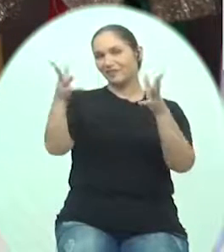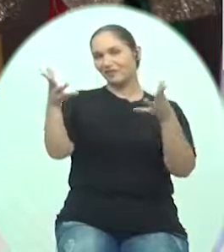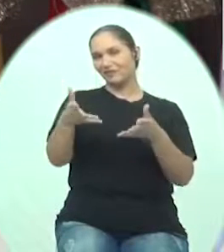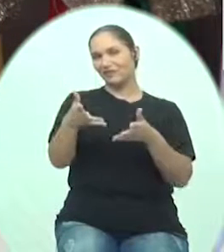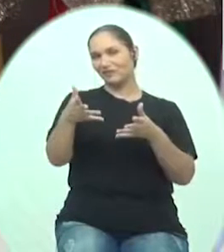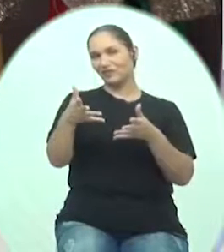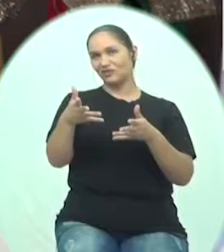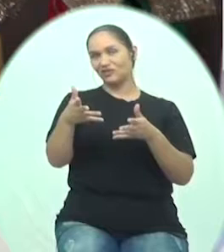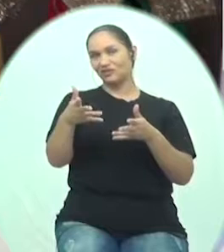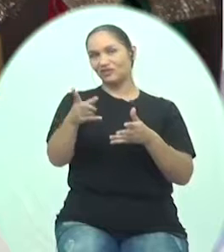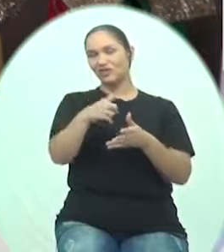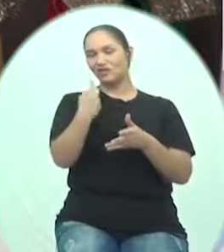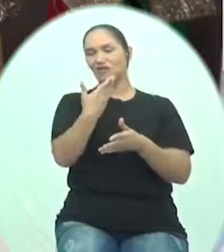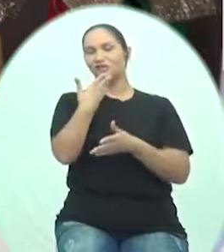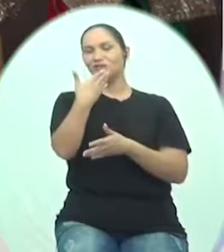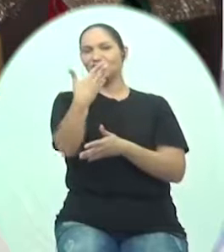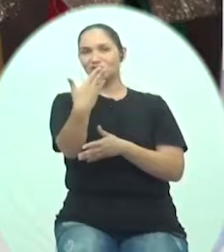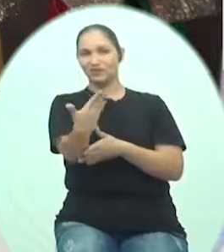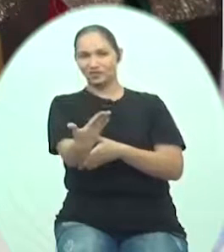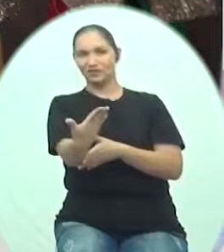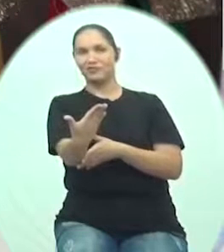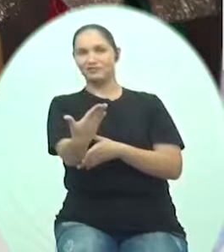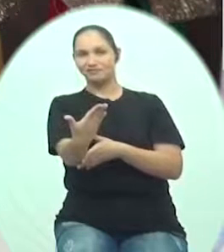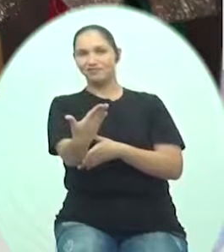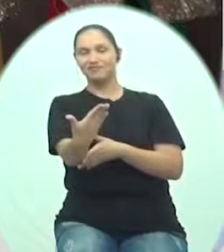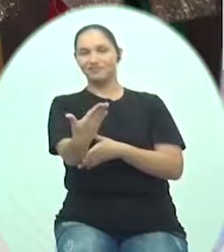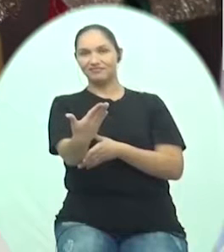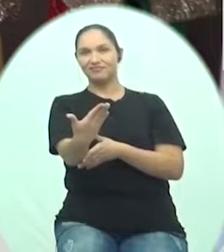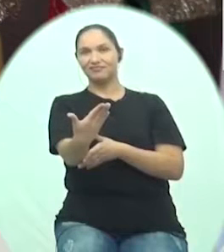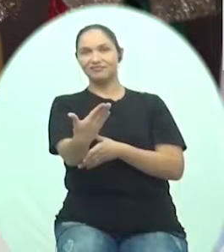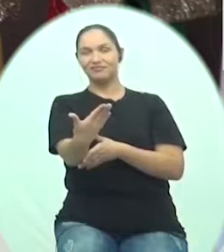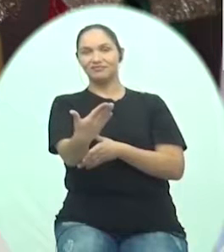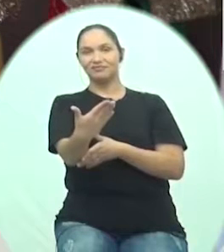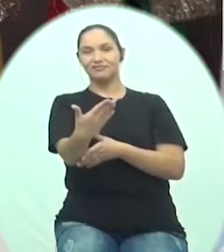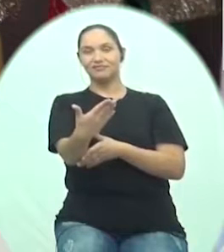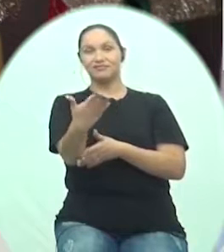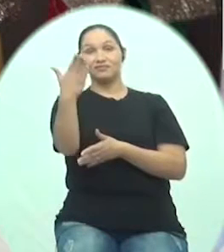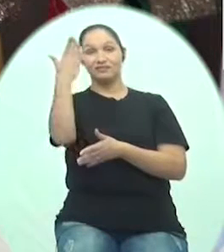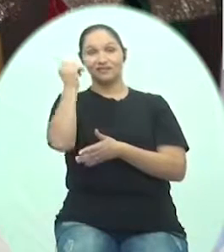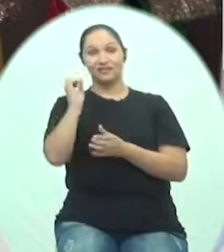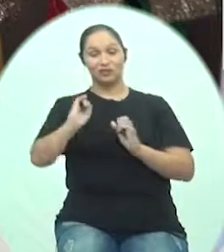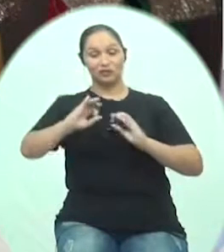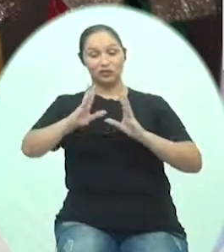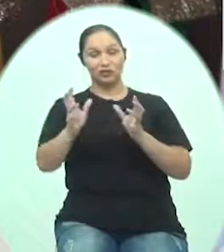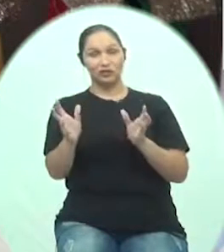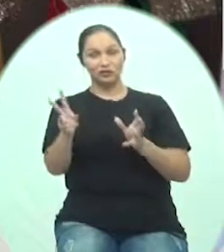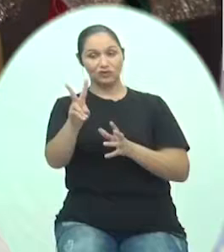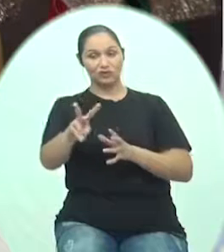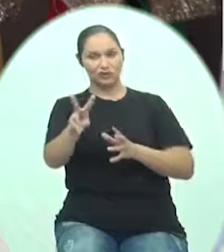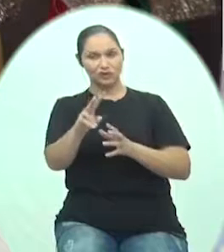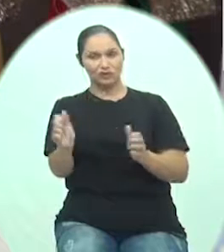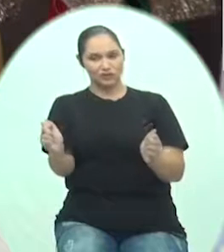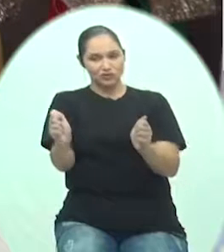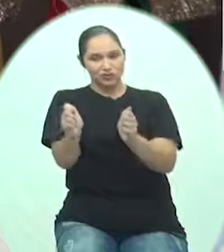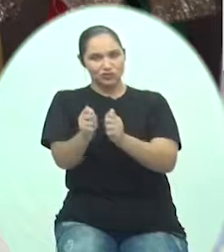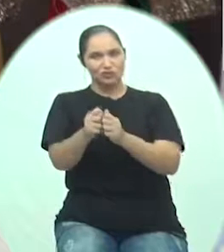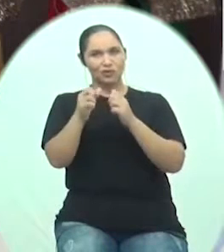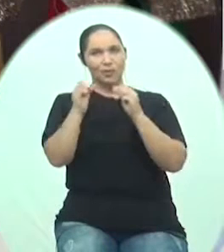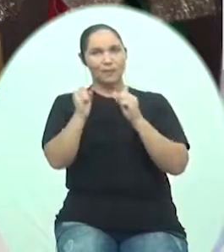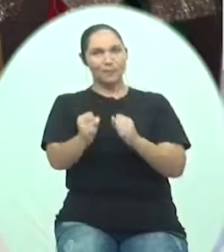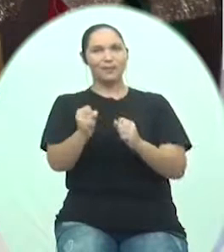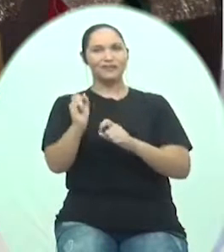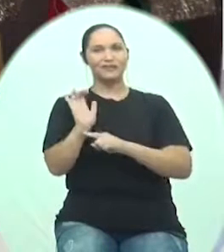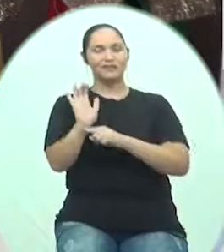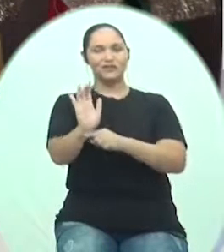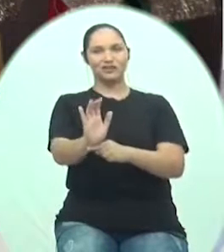debate nós então trazemos tenho certeza que o conjunto dos vereadores irá ajudar Vamos agendar lá na